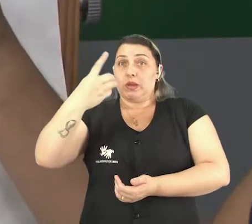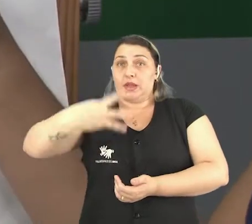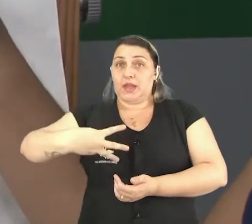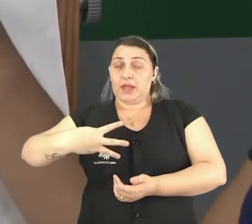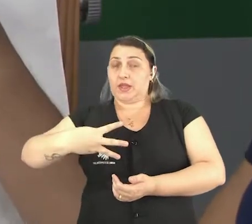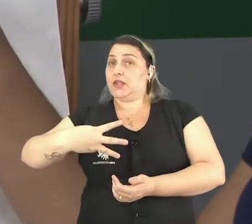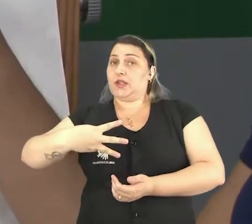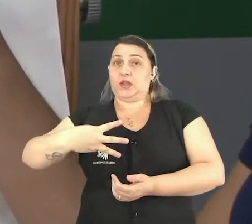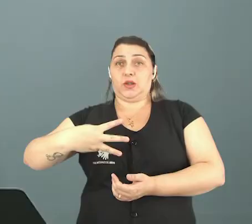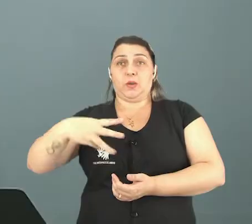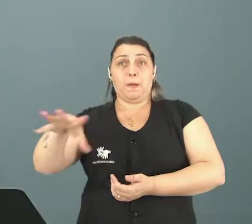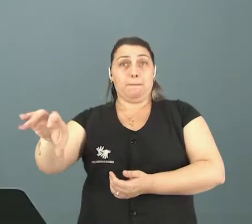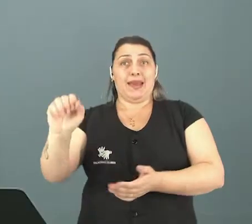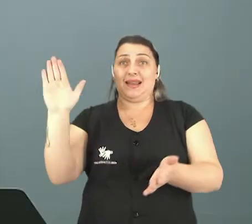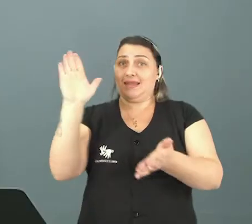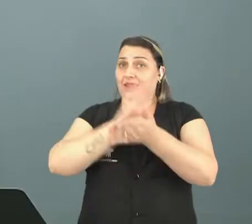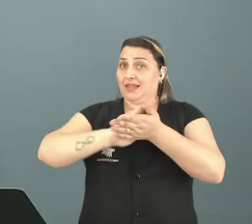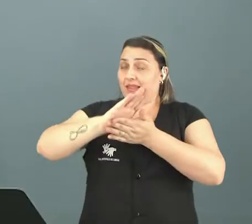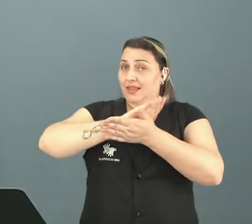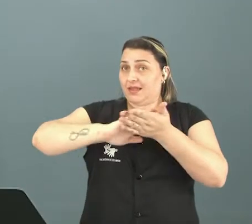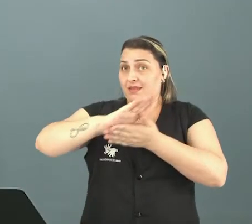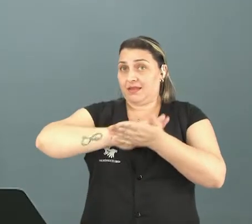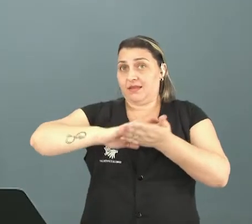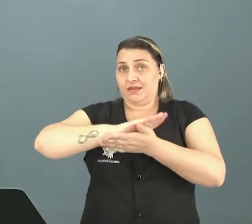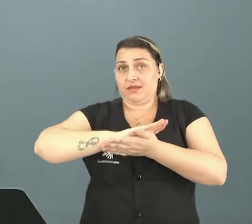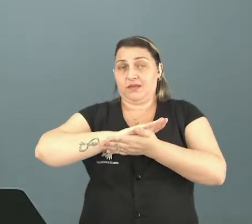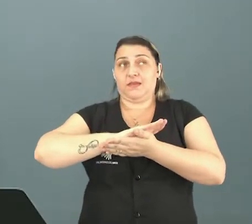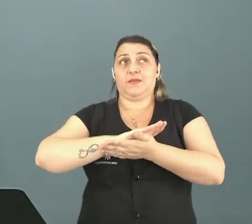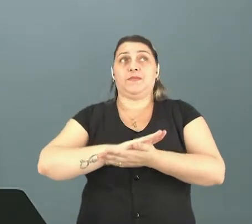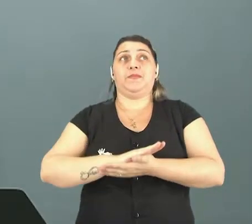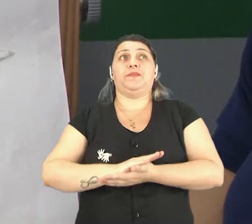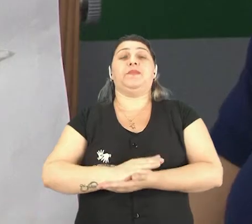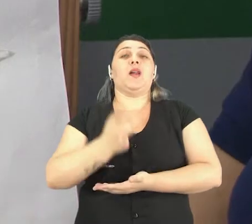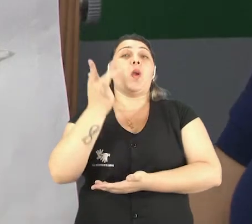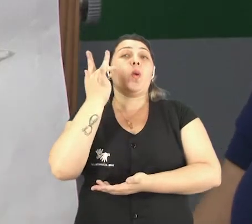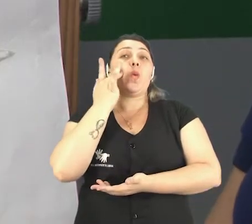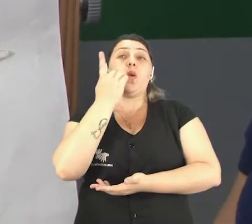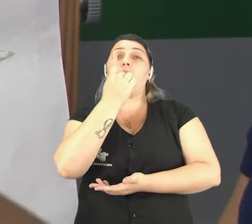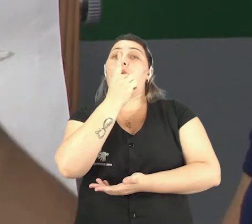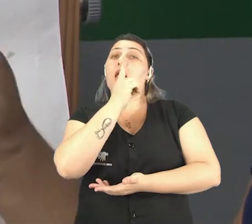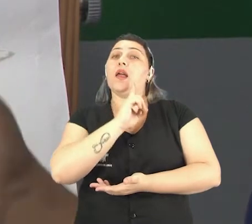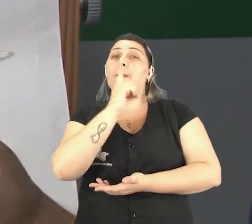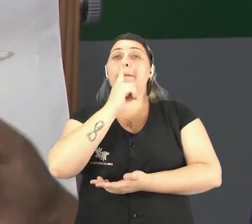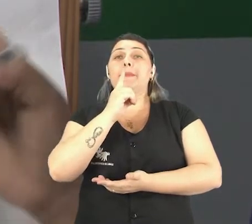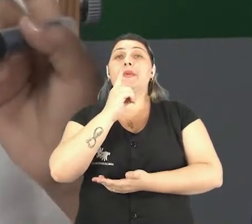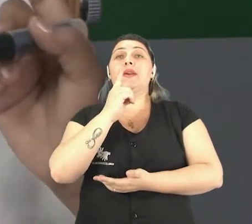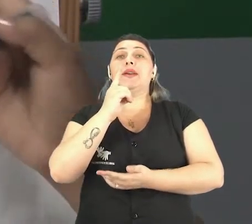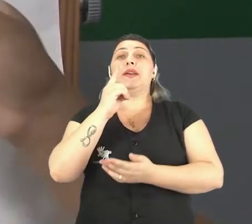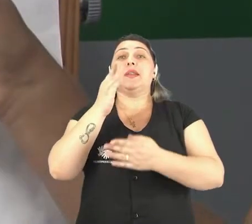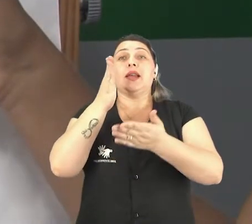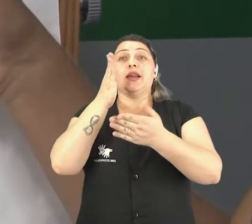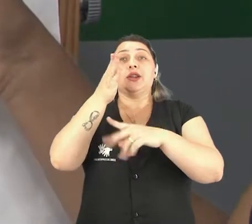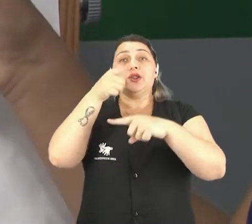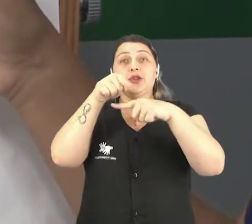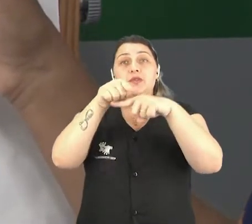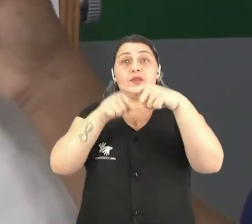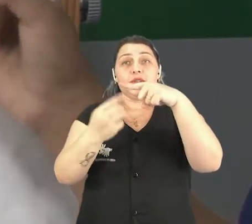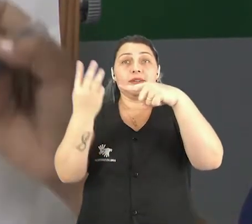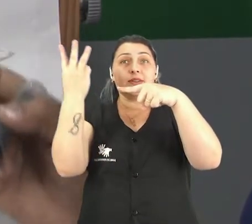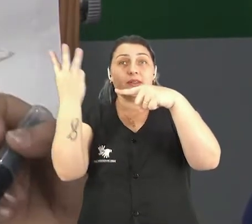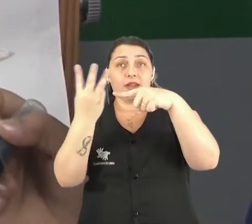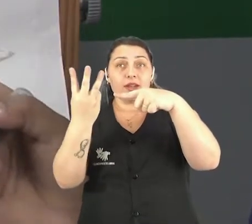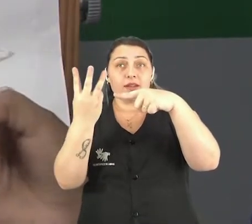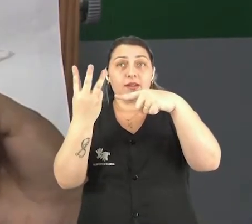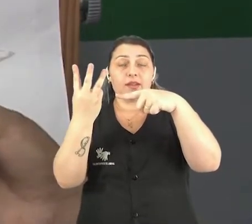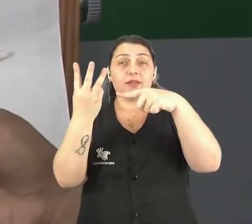toca. Então, até aqui, o pirulito ia ser dividido em 3 partes, ó,